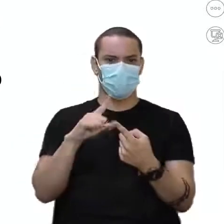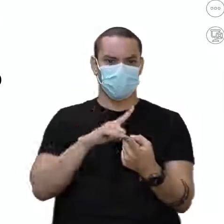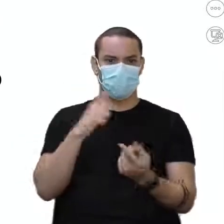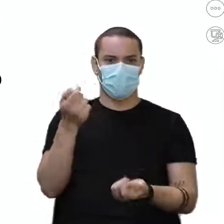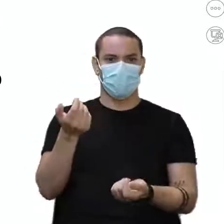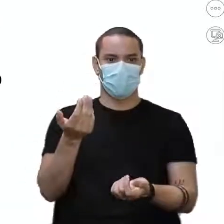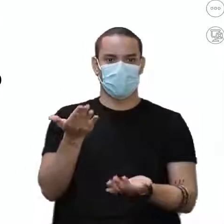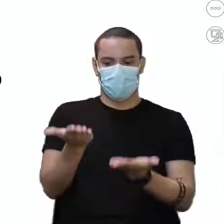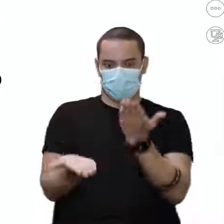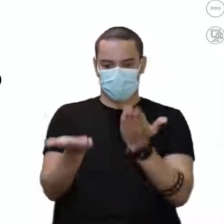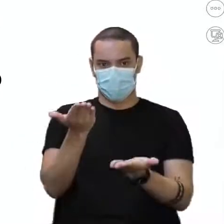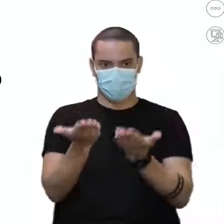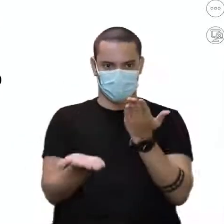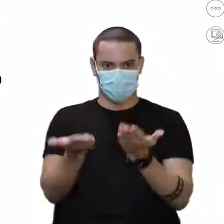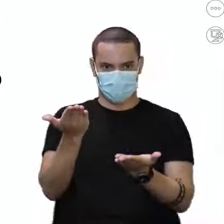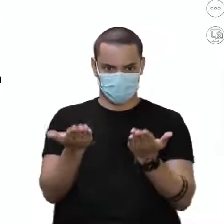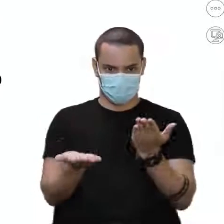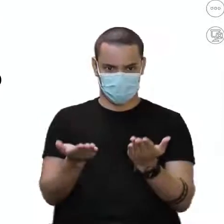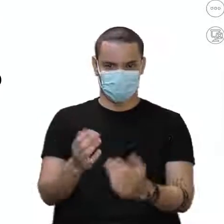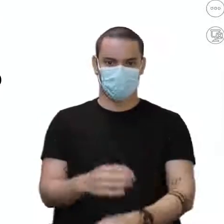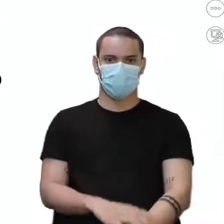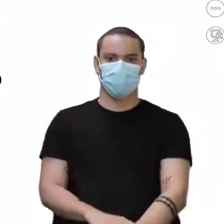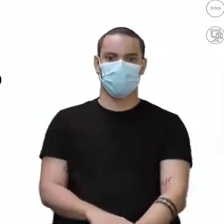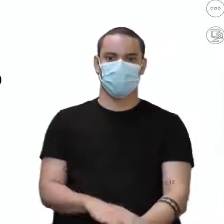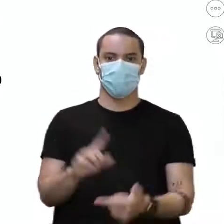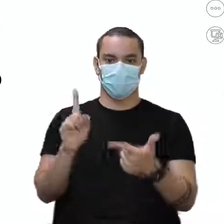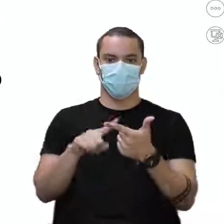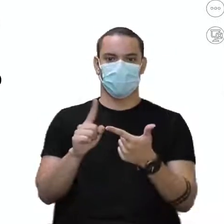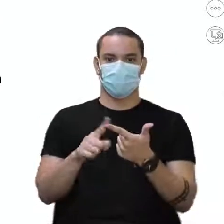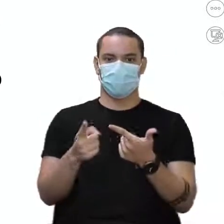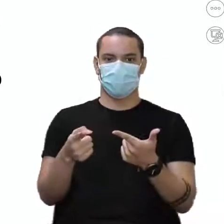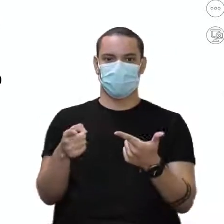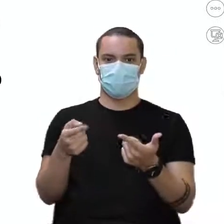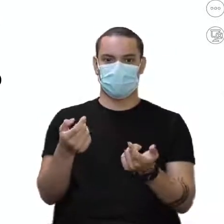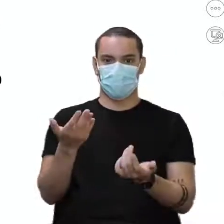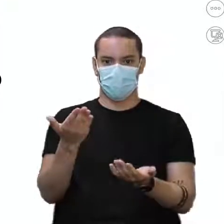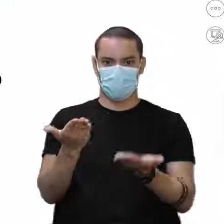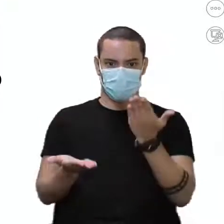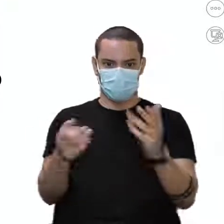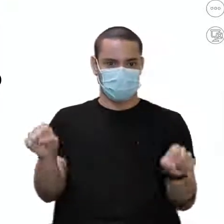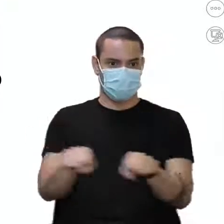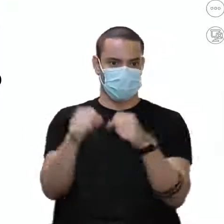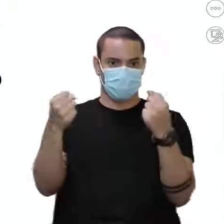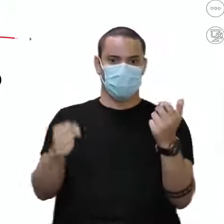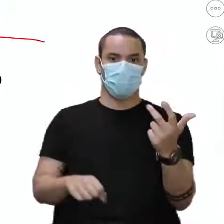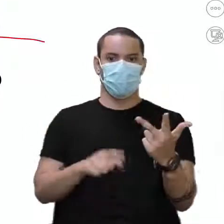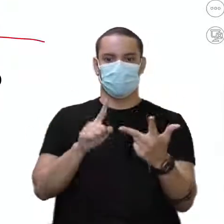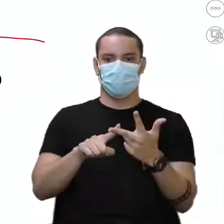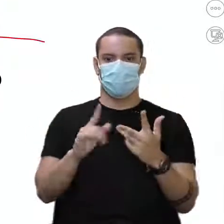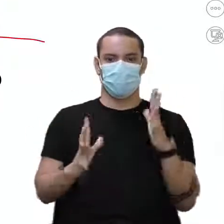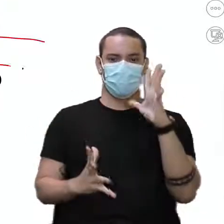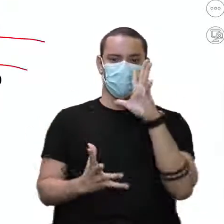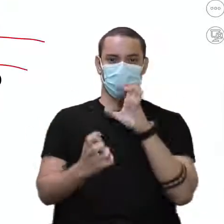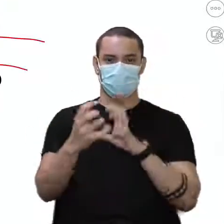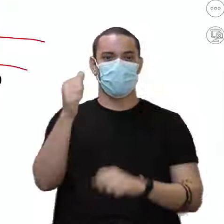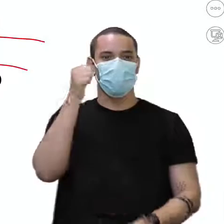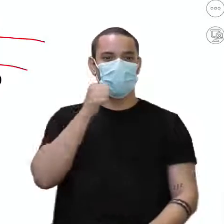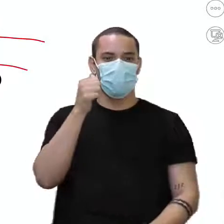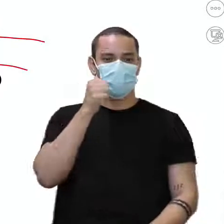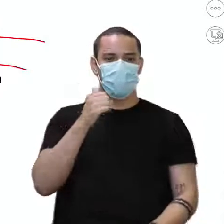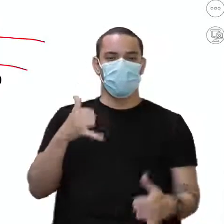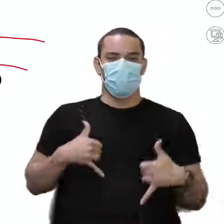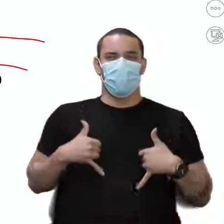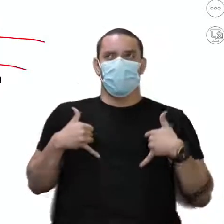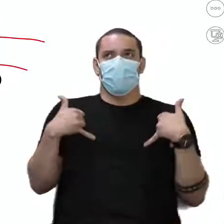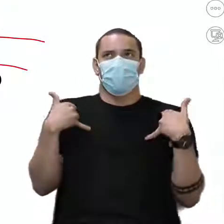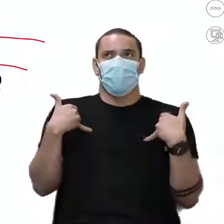balança aqui e você pensa, será que está falando sobre obesidade? B, uma balança quebrada? C, a briga feminina com a balança,